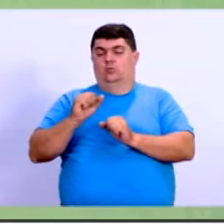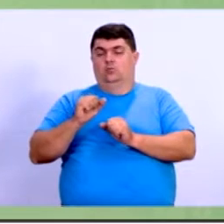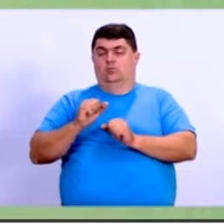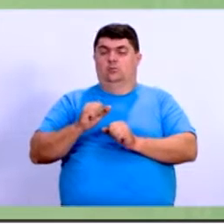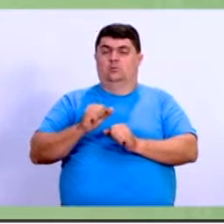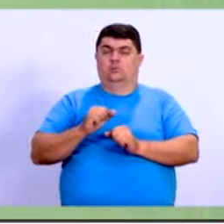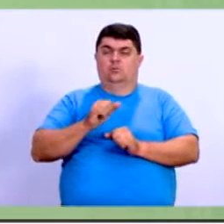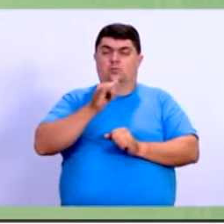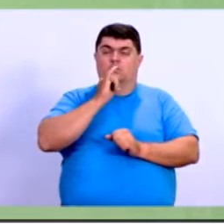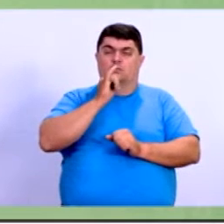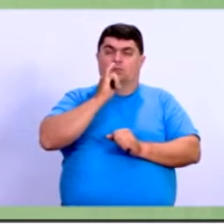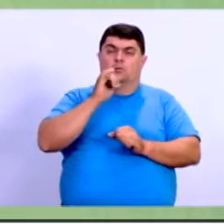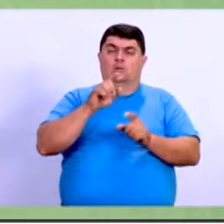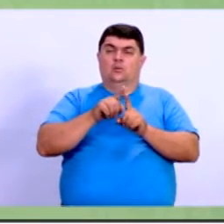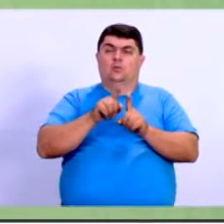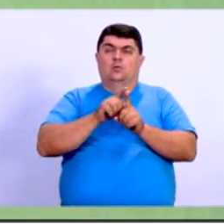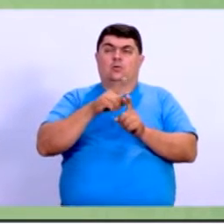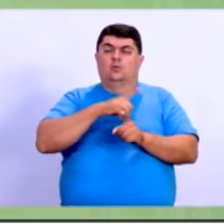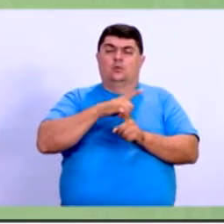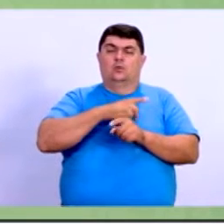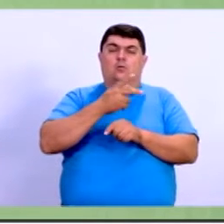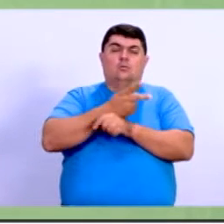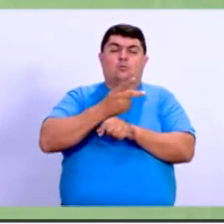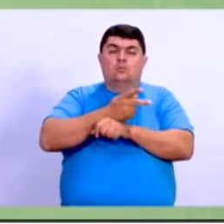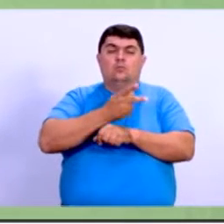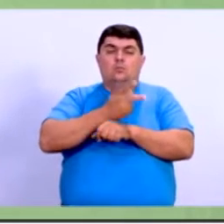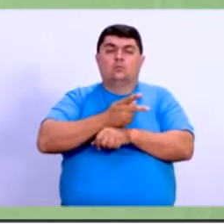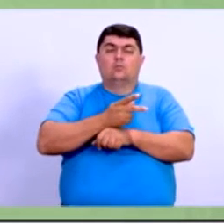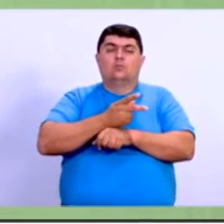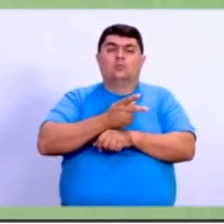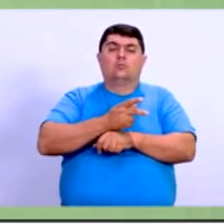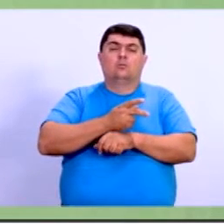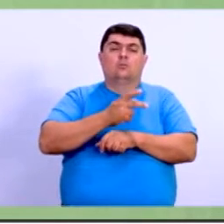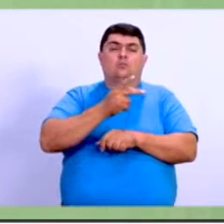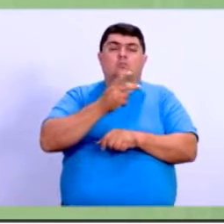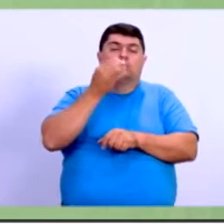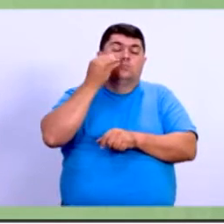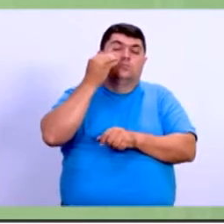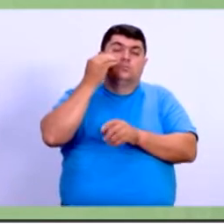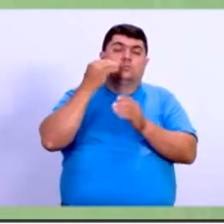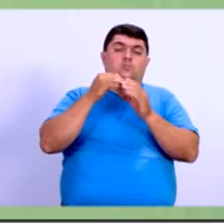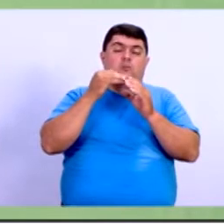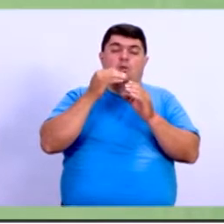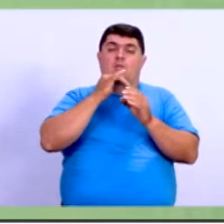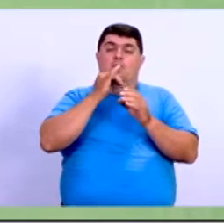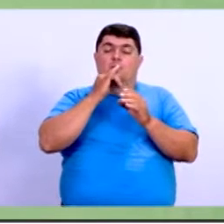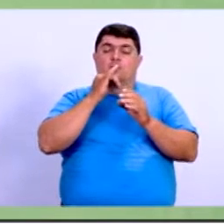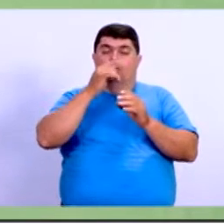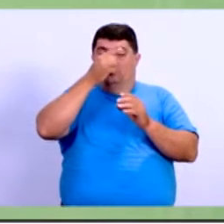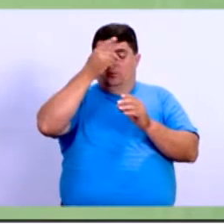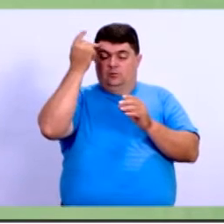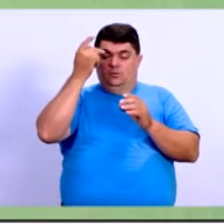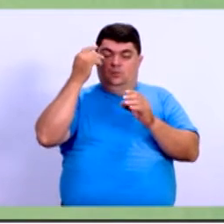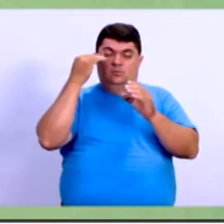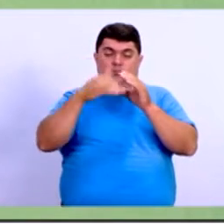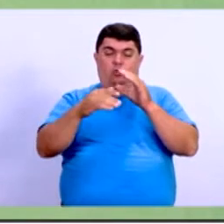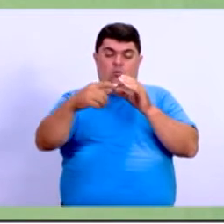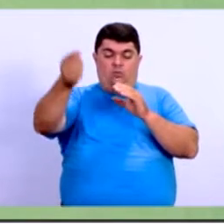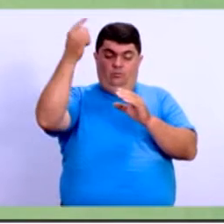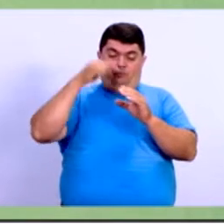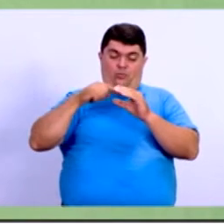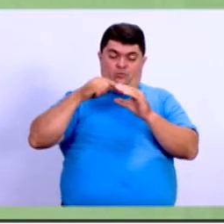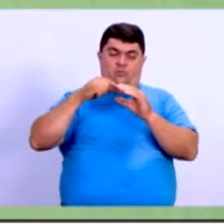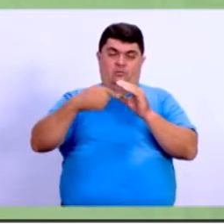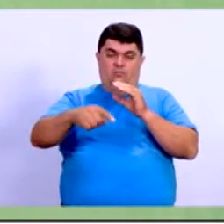Mensagens reflexivas é quando o próprio objeto manda mensagem para ele mesmo, tá? E o